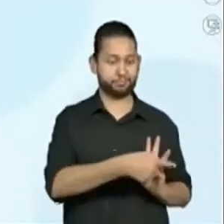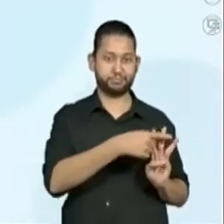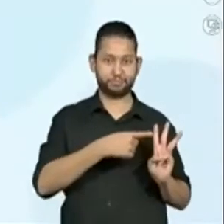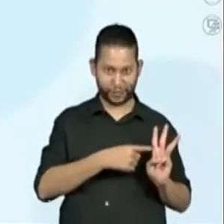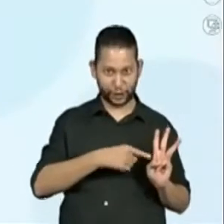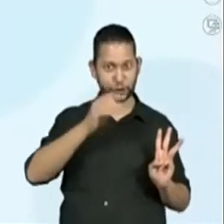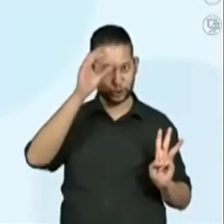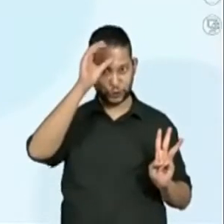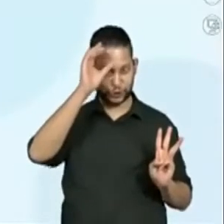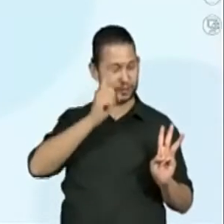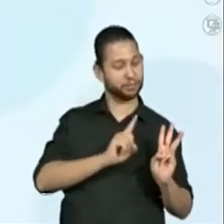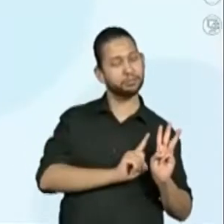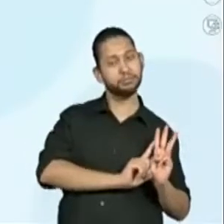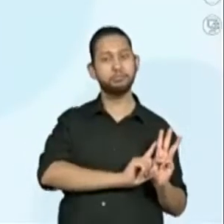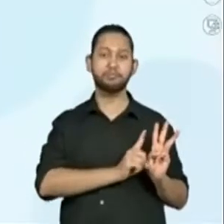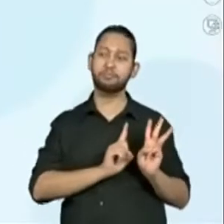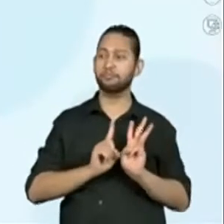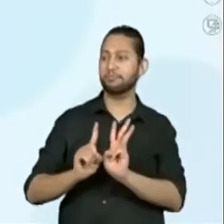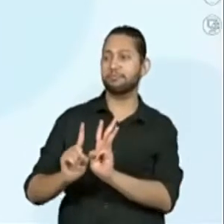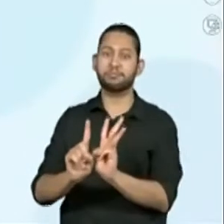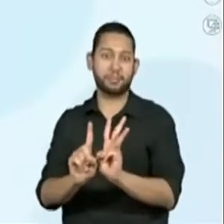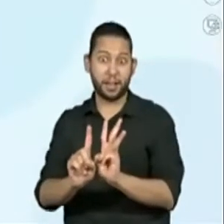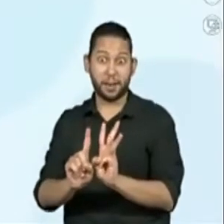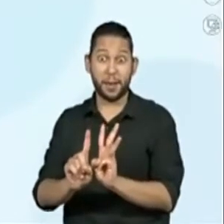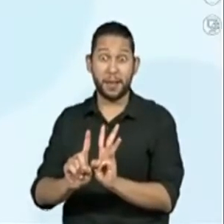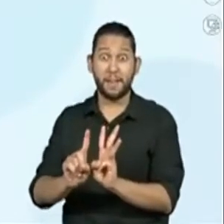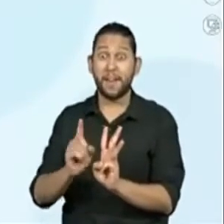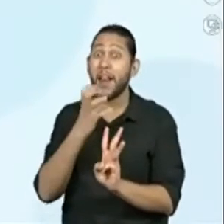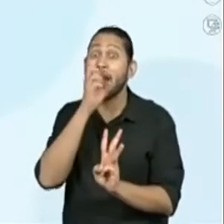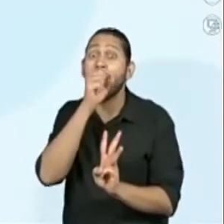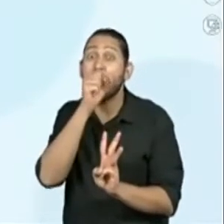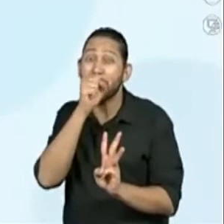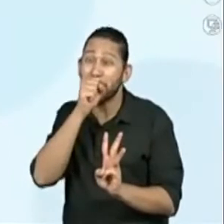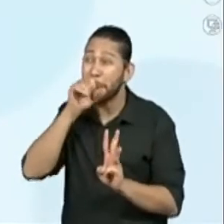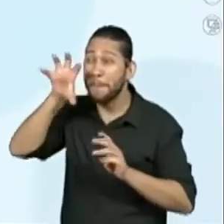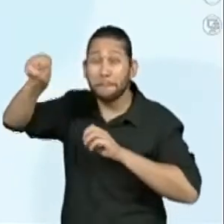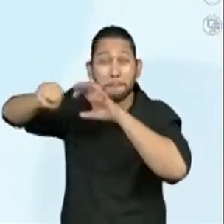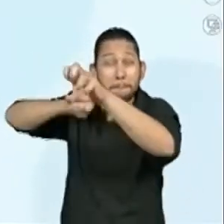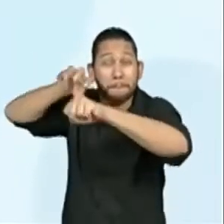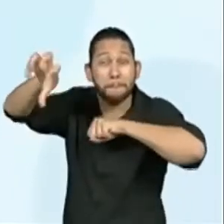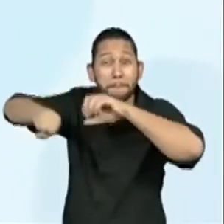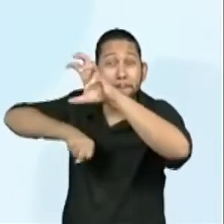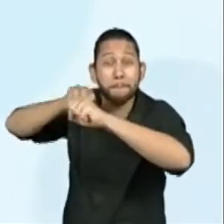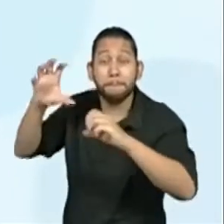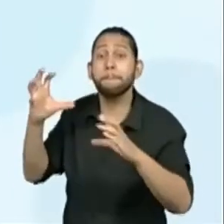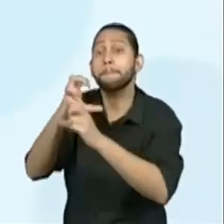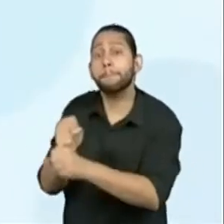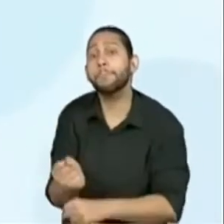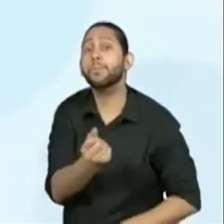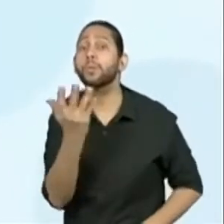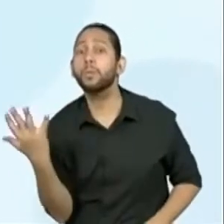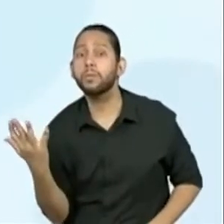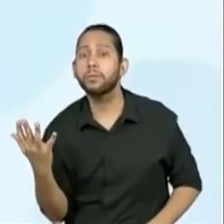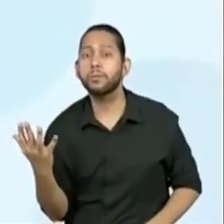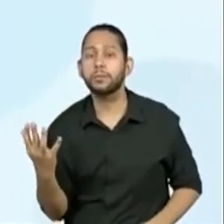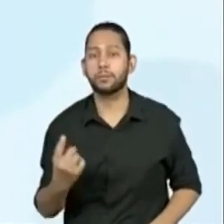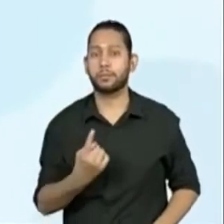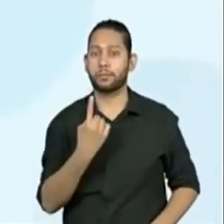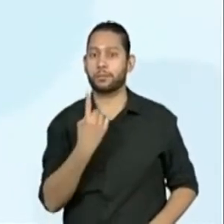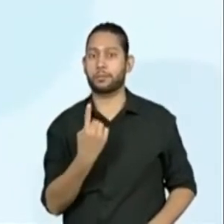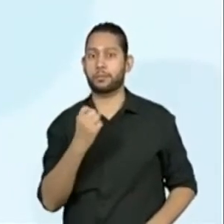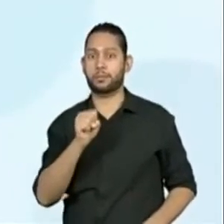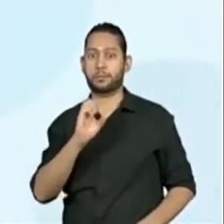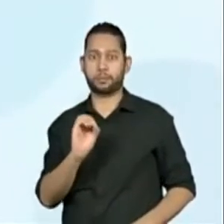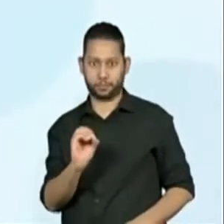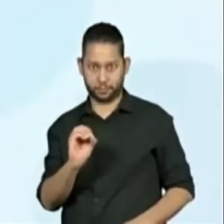no jantar tá Então essas são as informações mais relevantes ok para que a gente consiga realizar